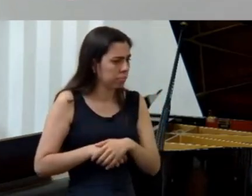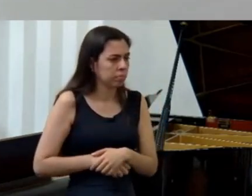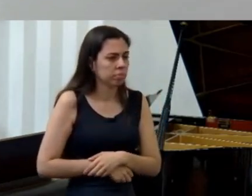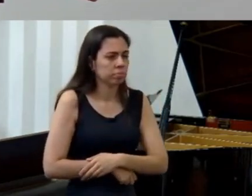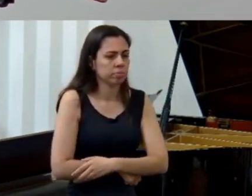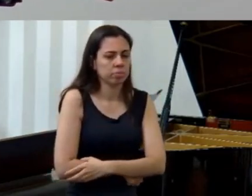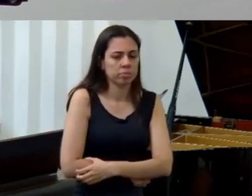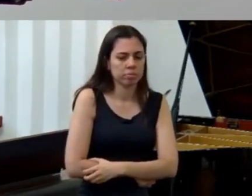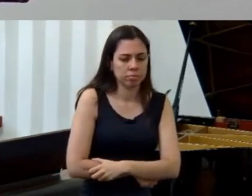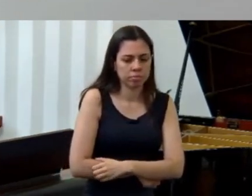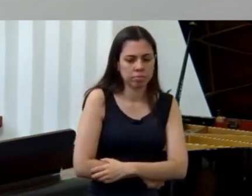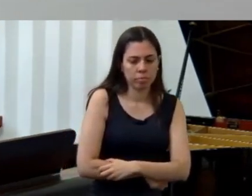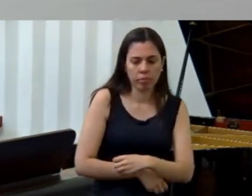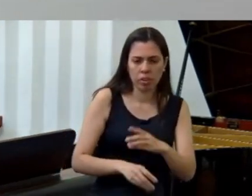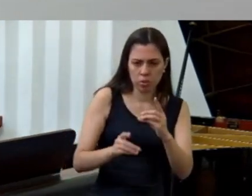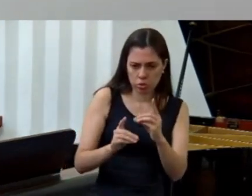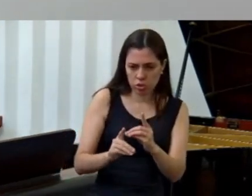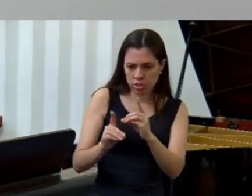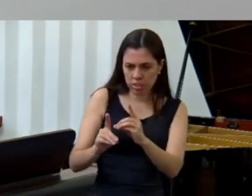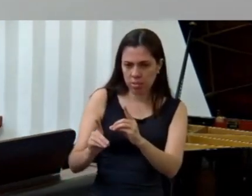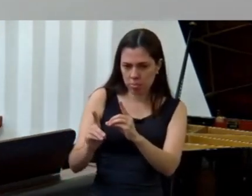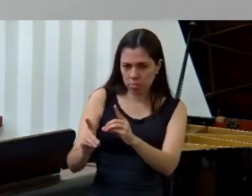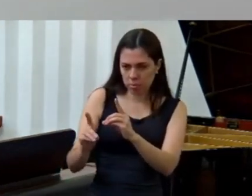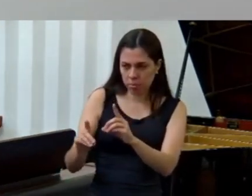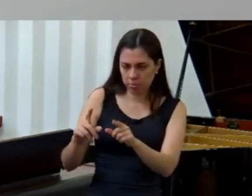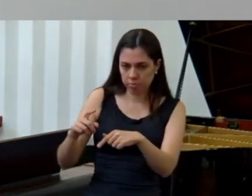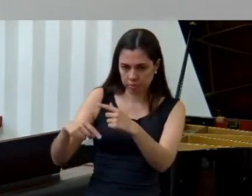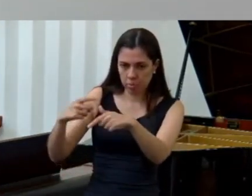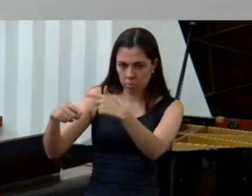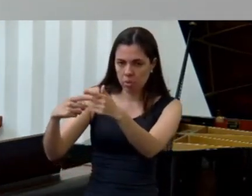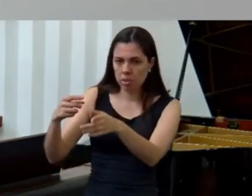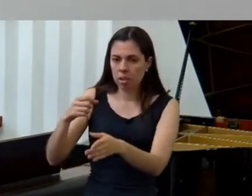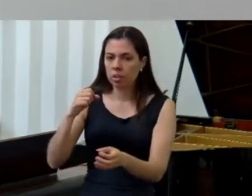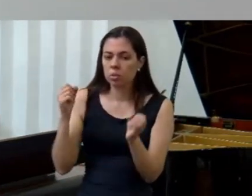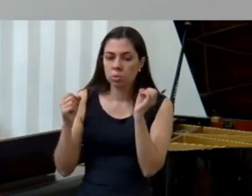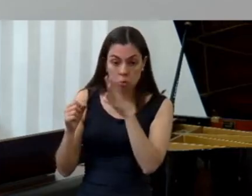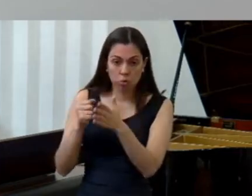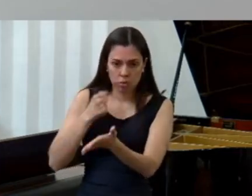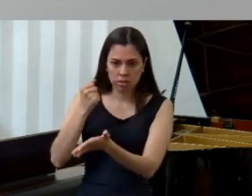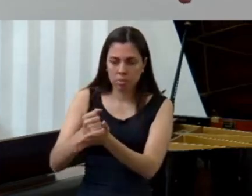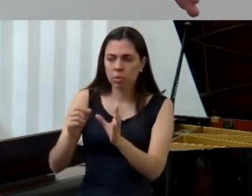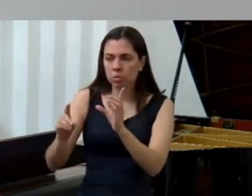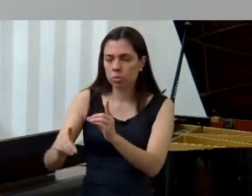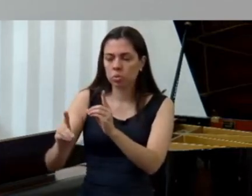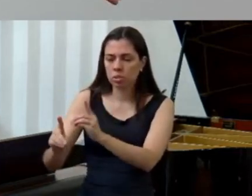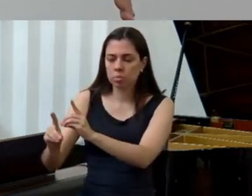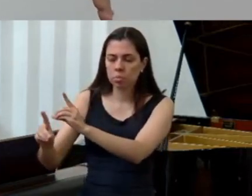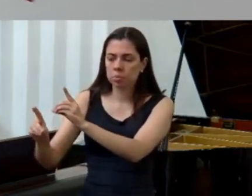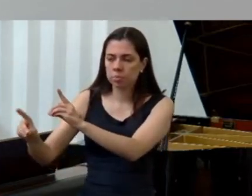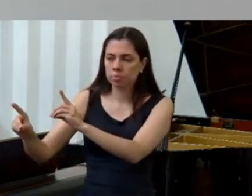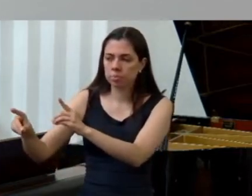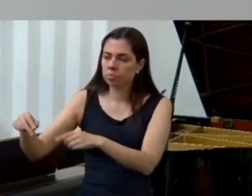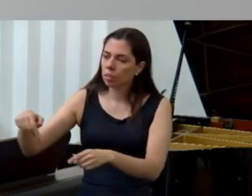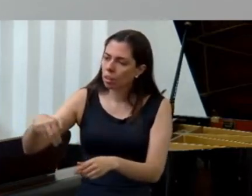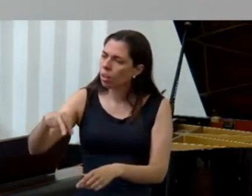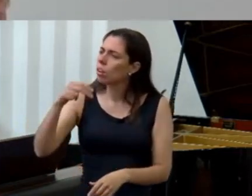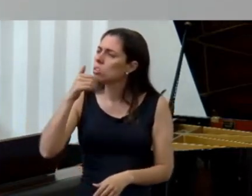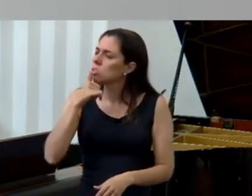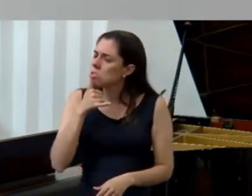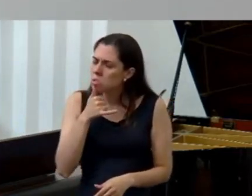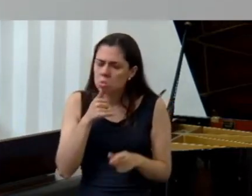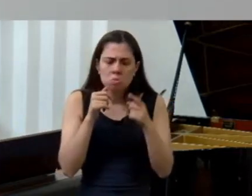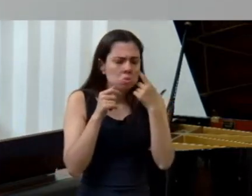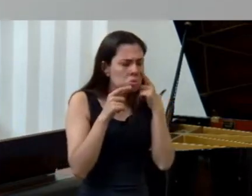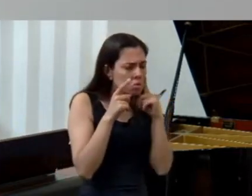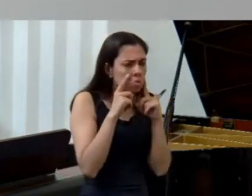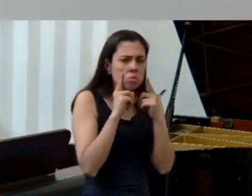fosse sexta-feira. Cristo já tinha ressuscitado, caminhando entre eles, e eles estão pelo caminho chorando e